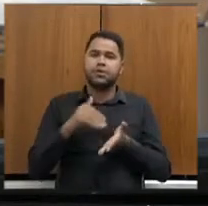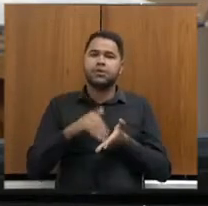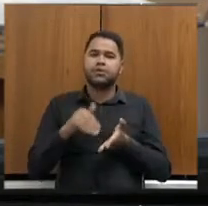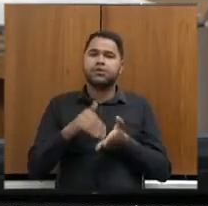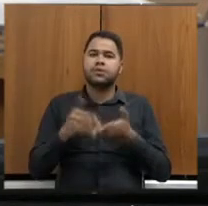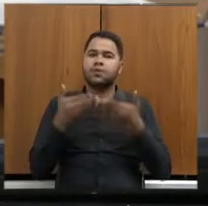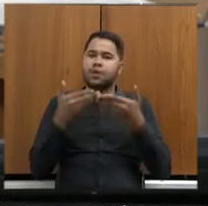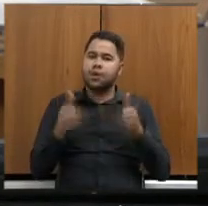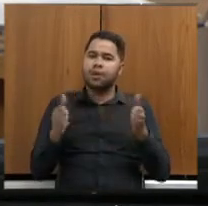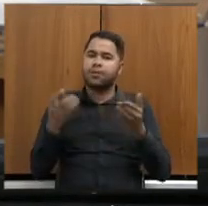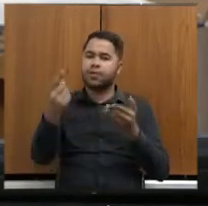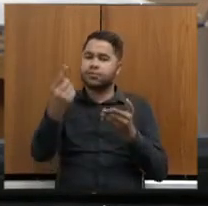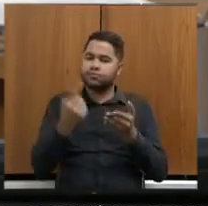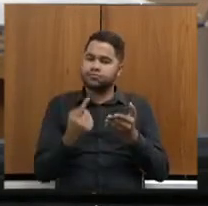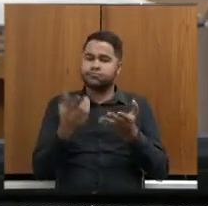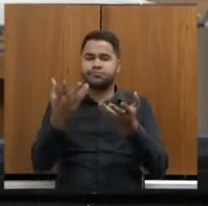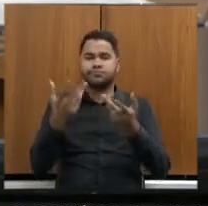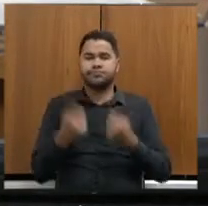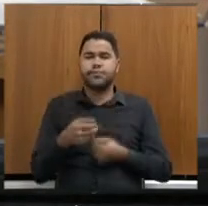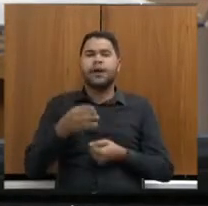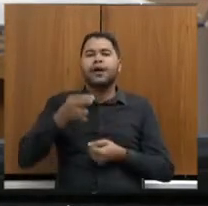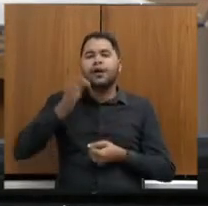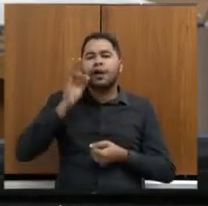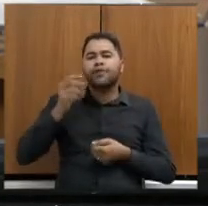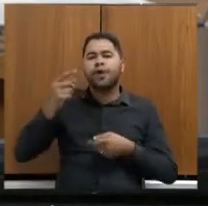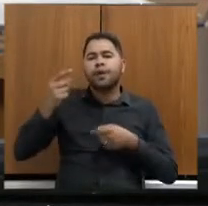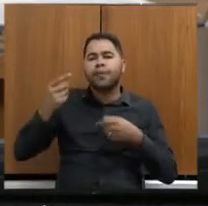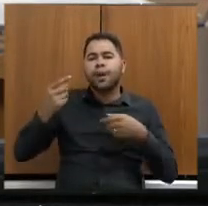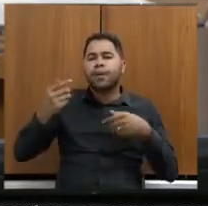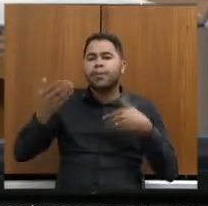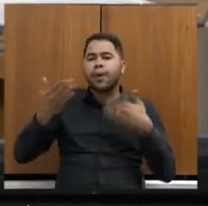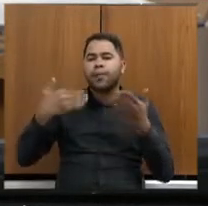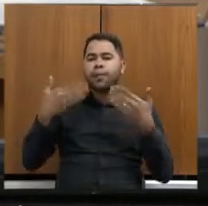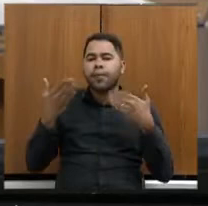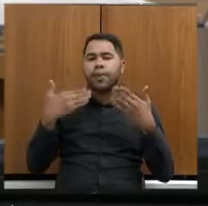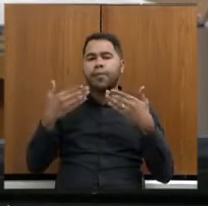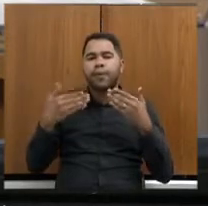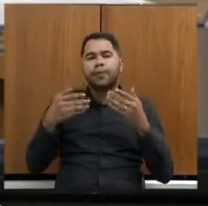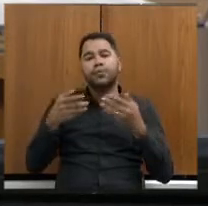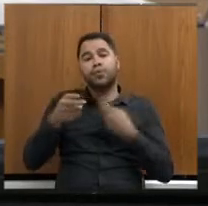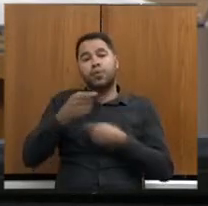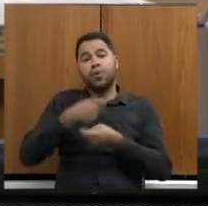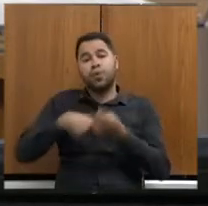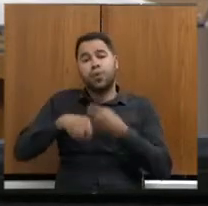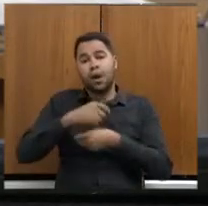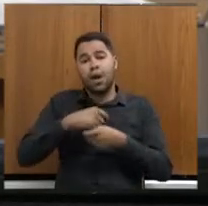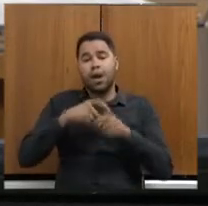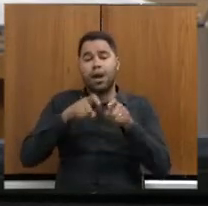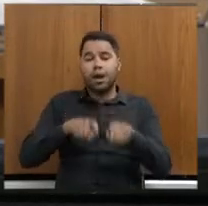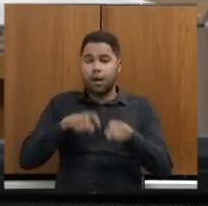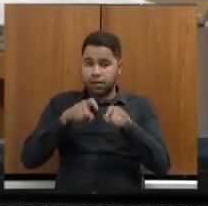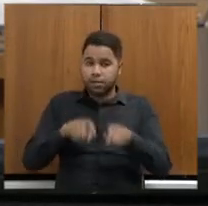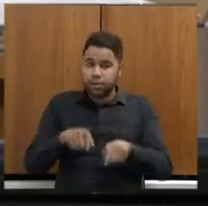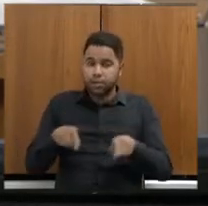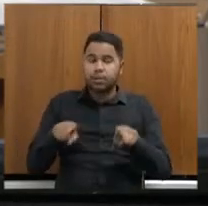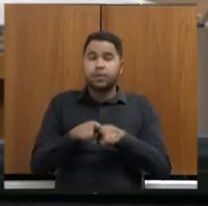está lá de portas abertas para te receber por um café para gente discutir mais as questões do agronegócio e vamos agendar a ida Nossa da